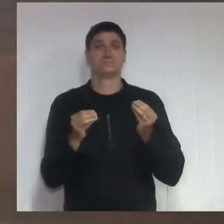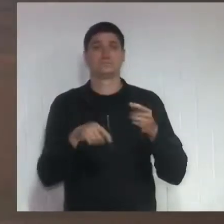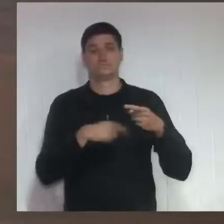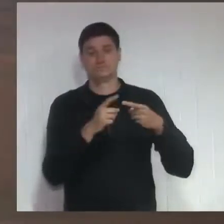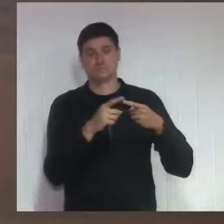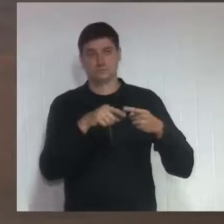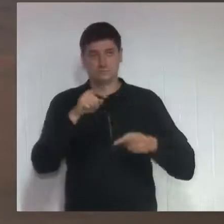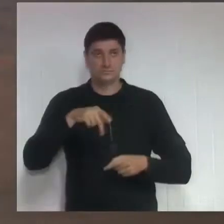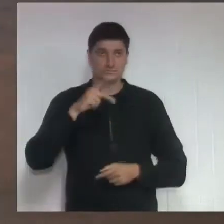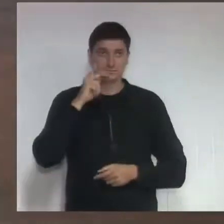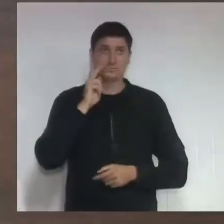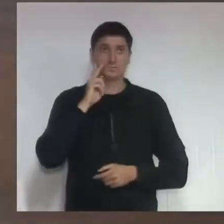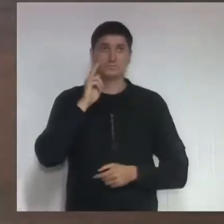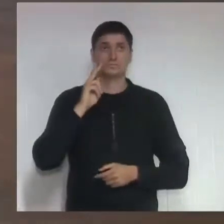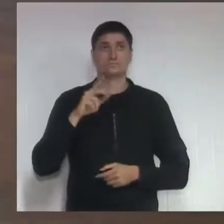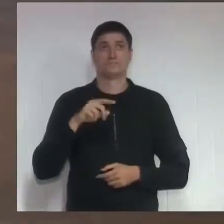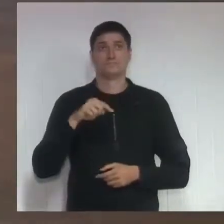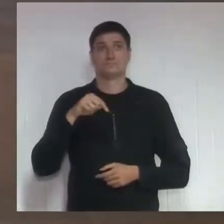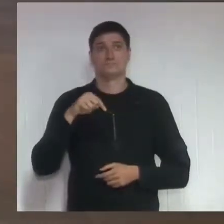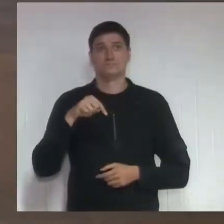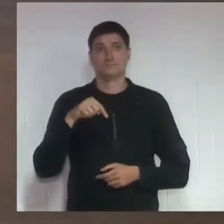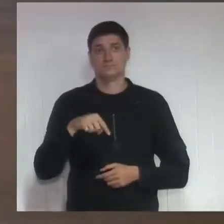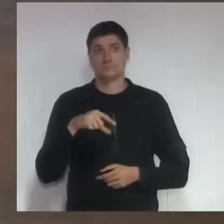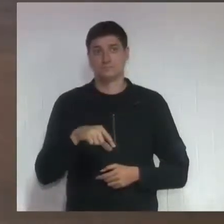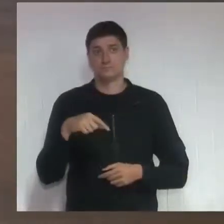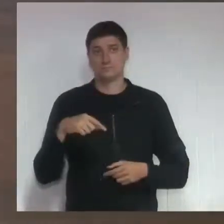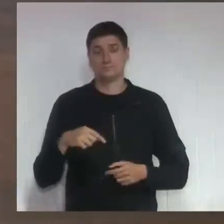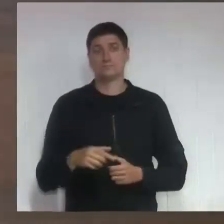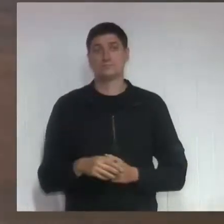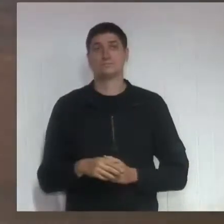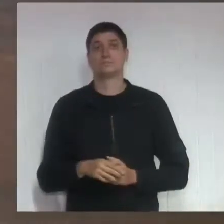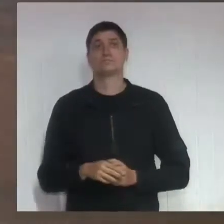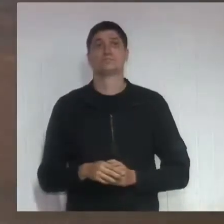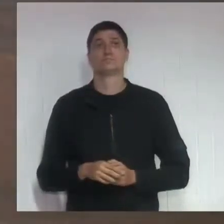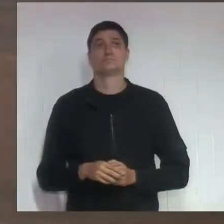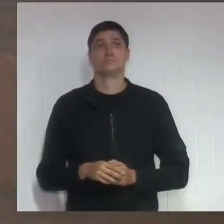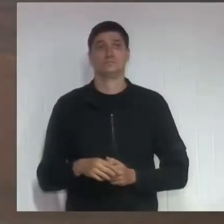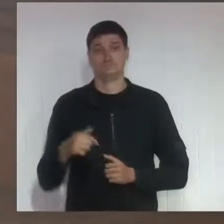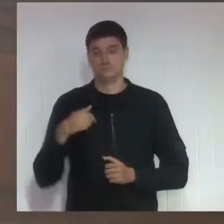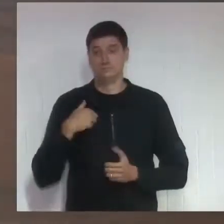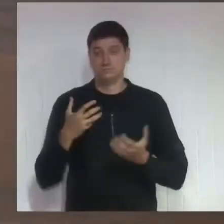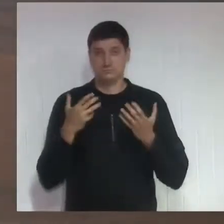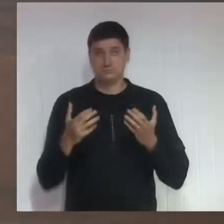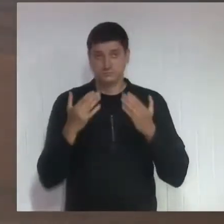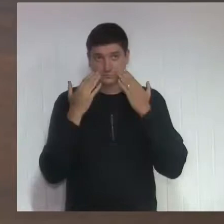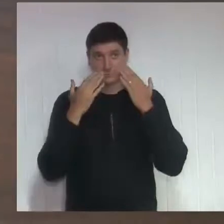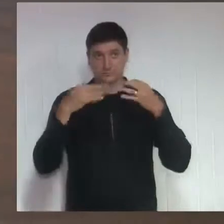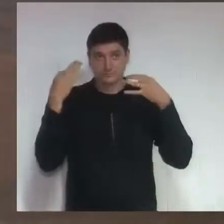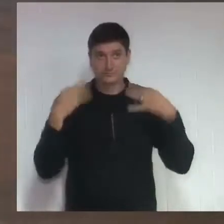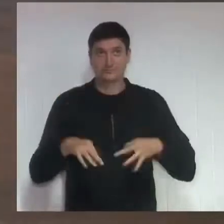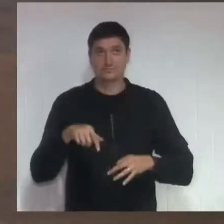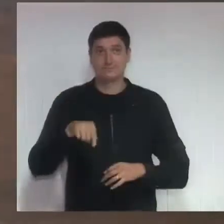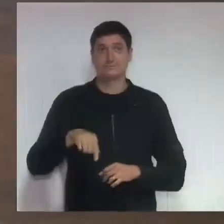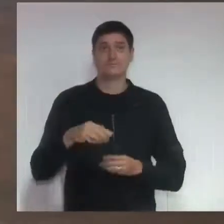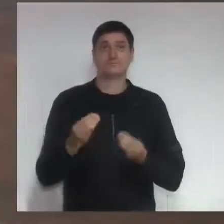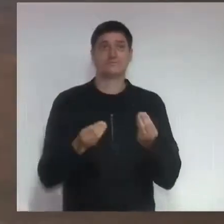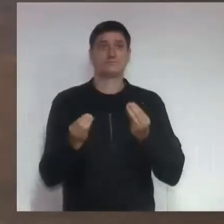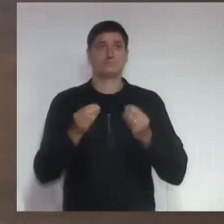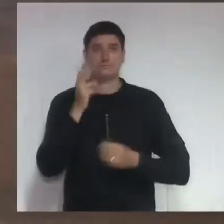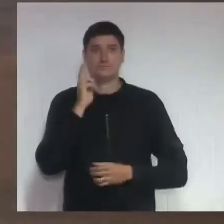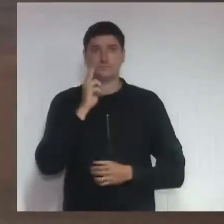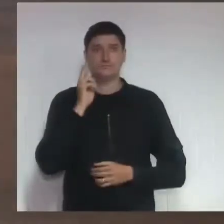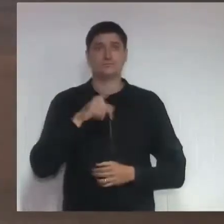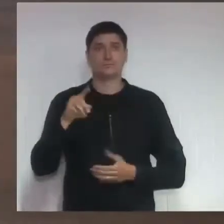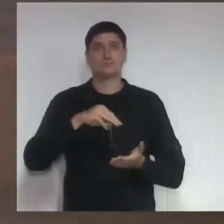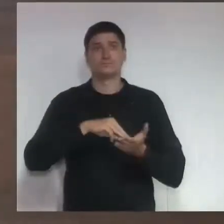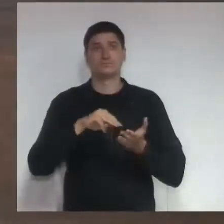E Vinhedo, sendo o mais justo possível que eu quero ser nessa noite, Vinhedo tem buscado, através da Secretaria